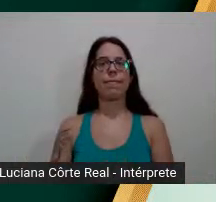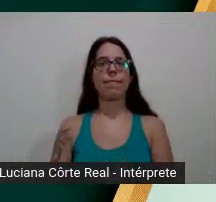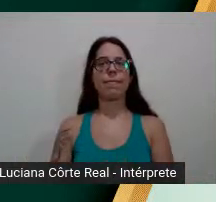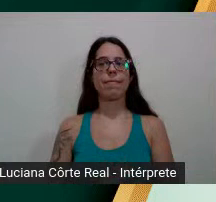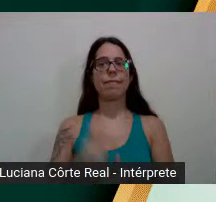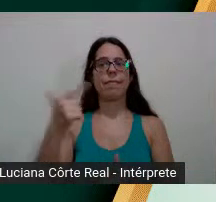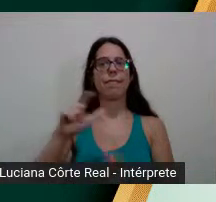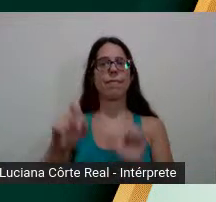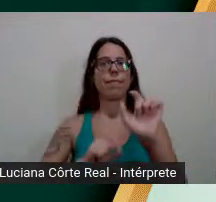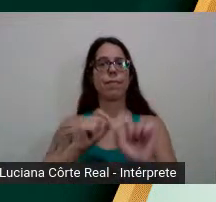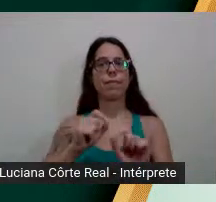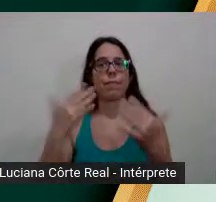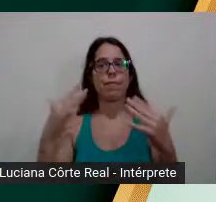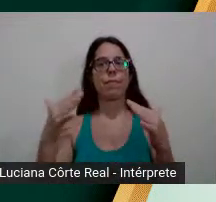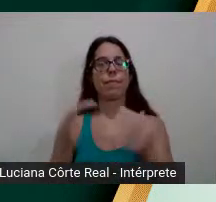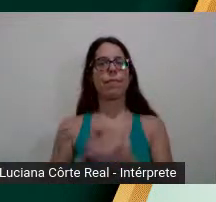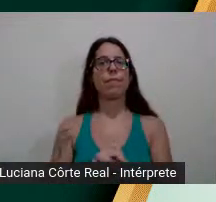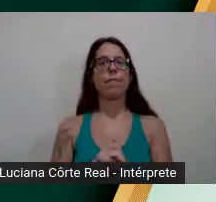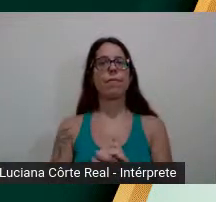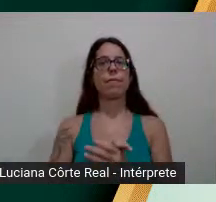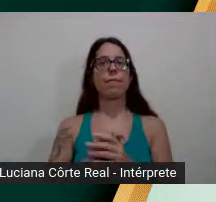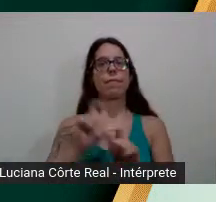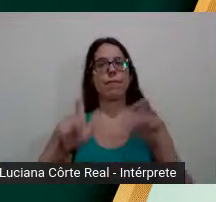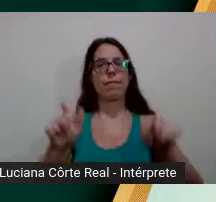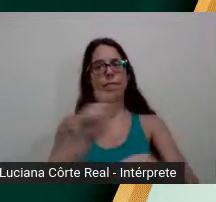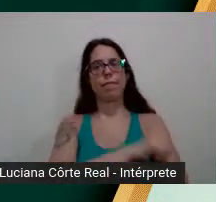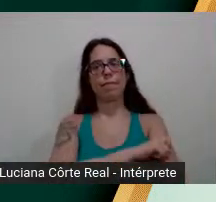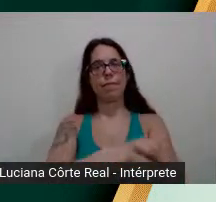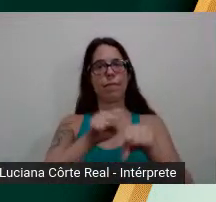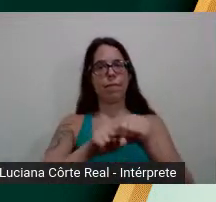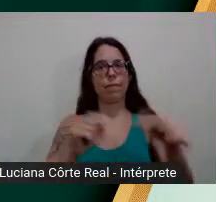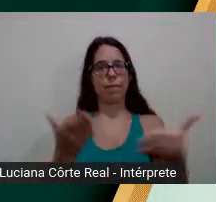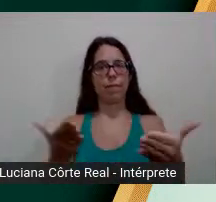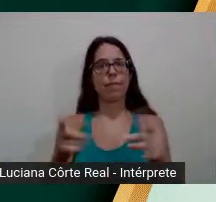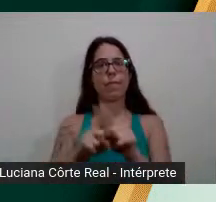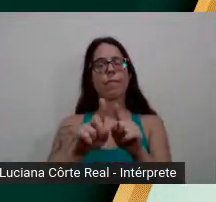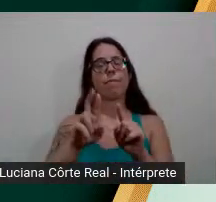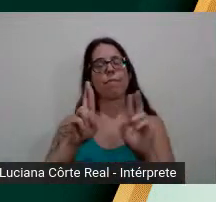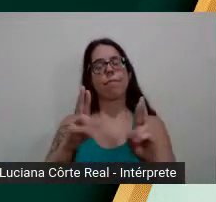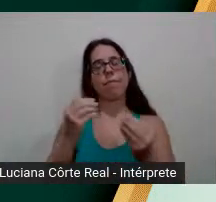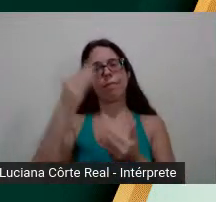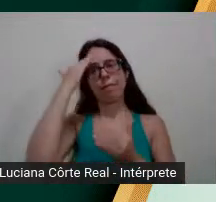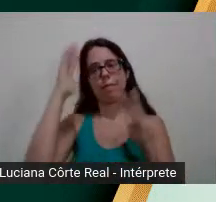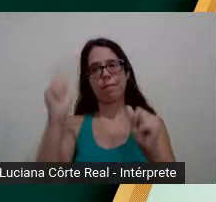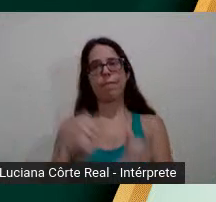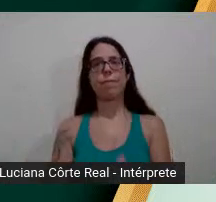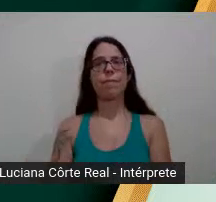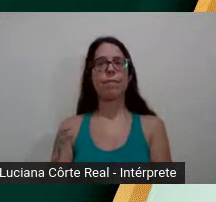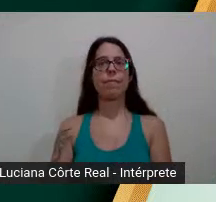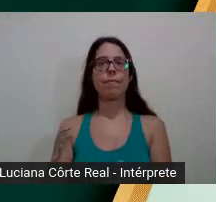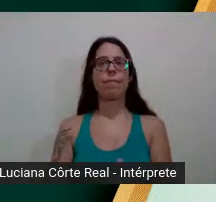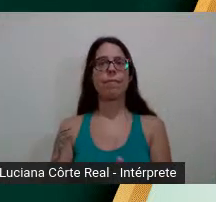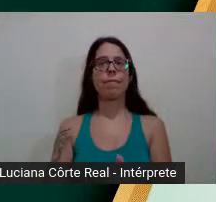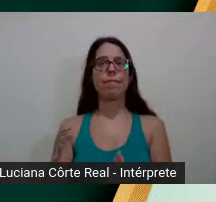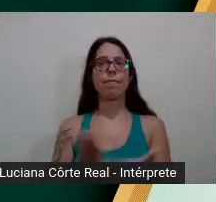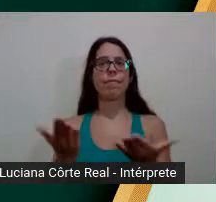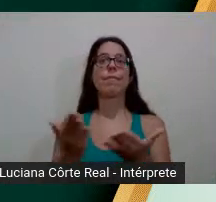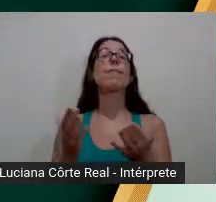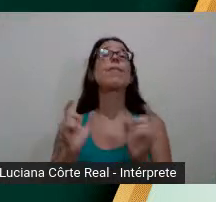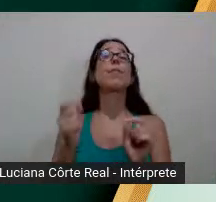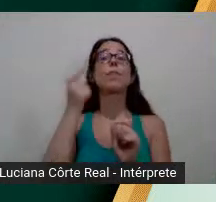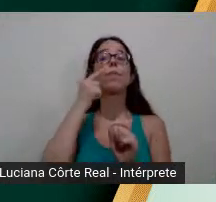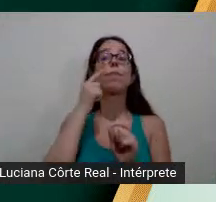Mais uma vez, parabenizamos os recém-graduados e desejamos muito sucesso a todos. Vamos, então, à tão